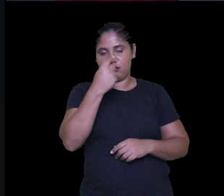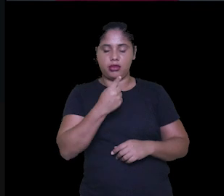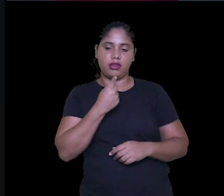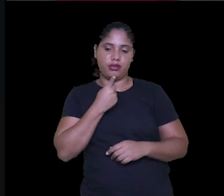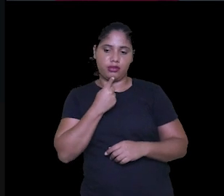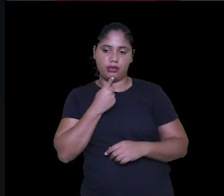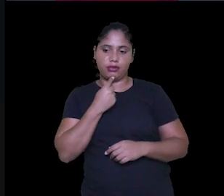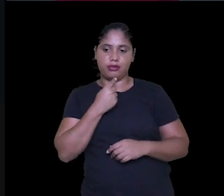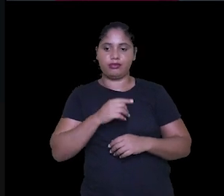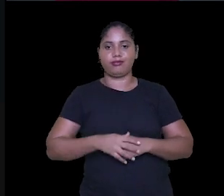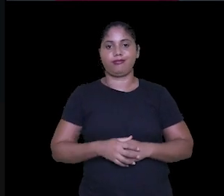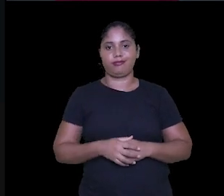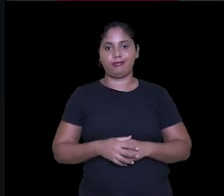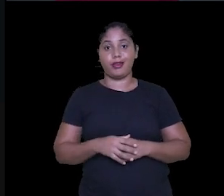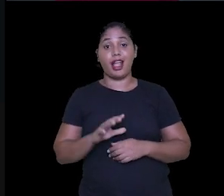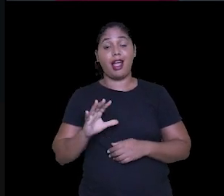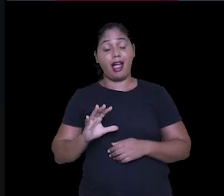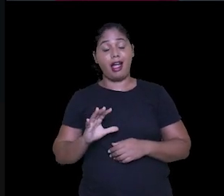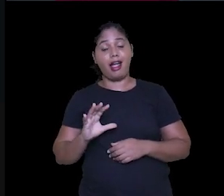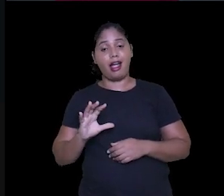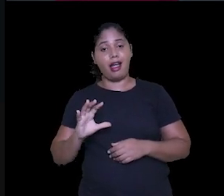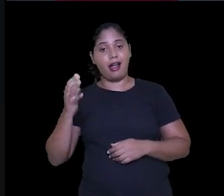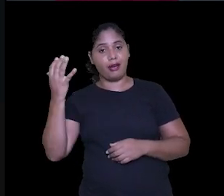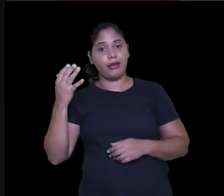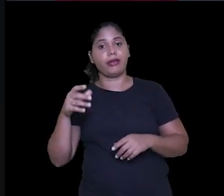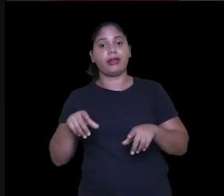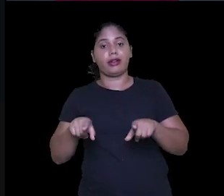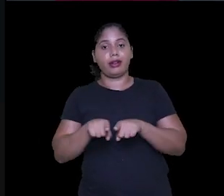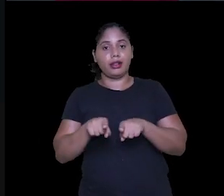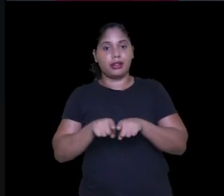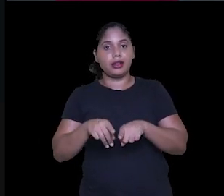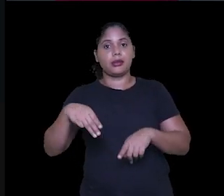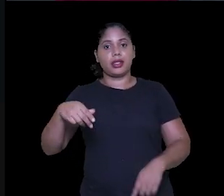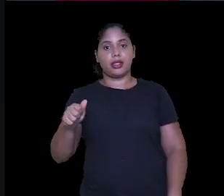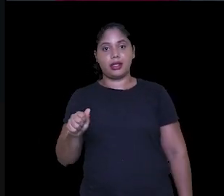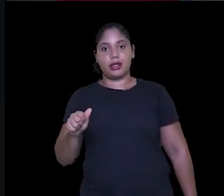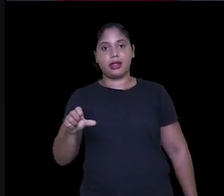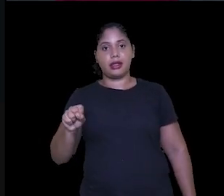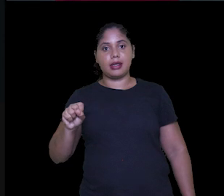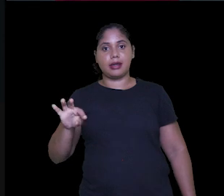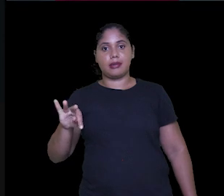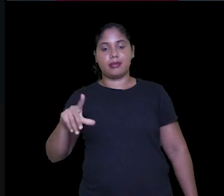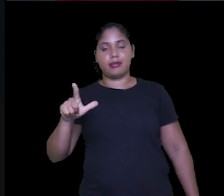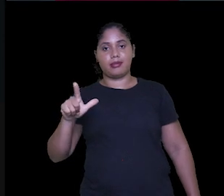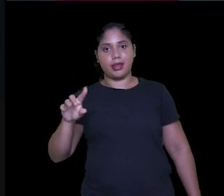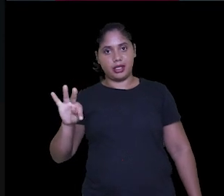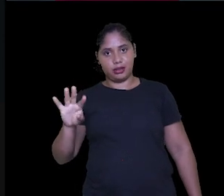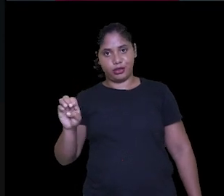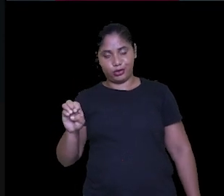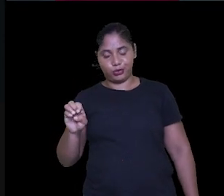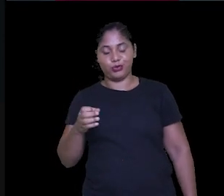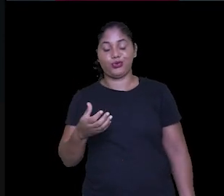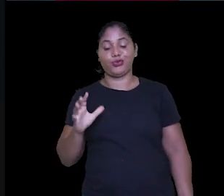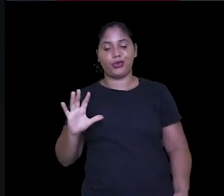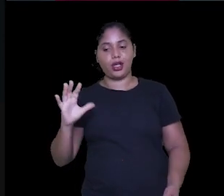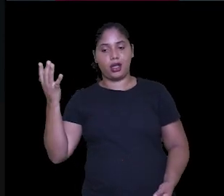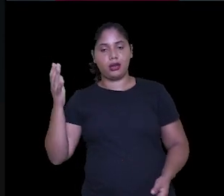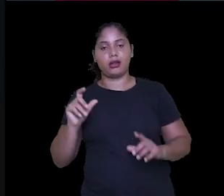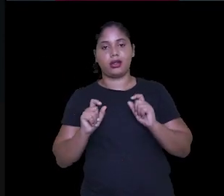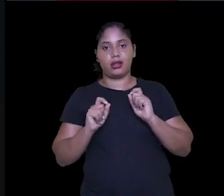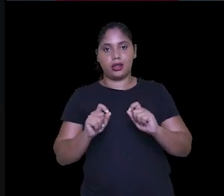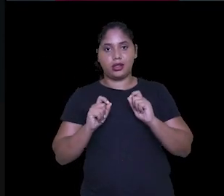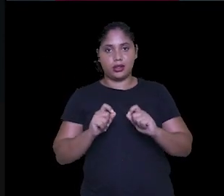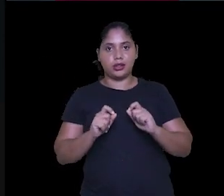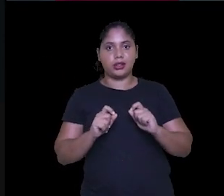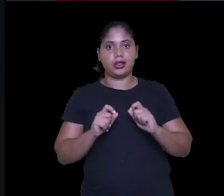Eles choram para expressar fome, desconforto, cansaço, ou apenas uma necessidade de atenção e aconchego.